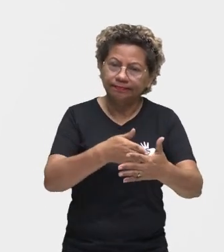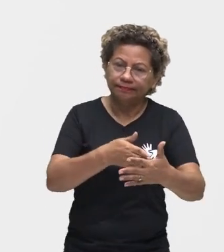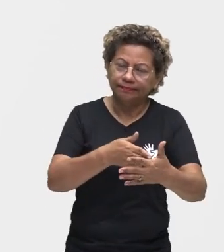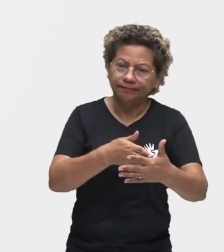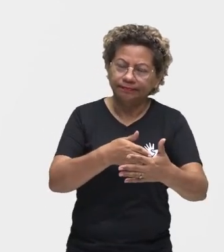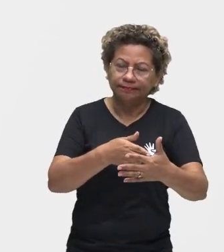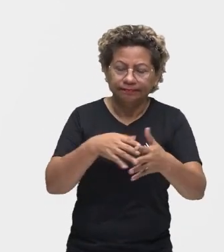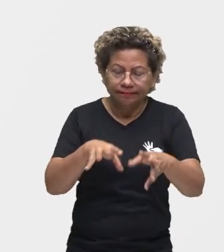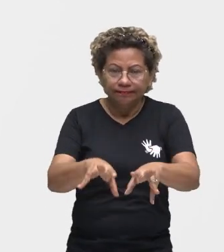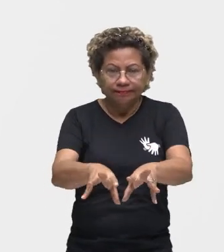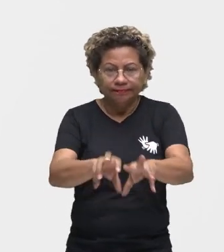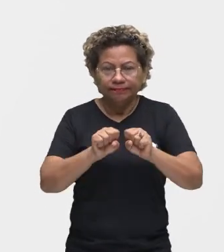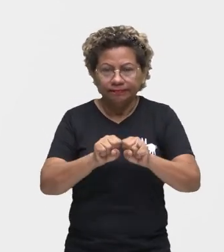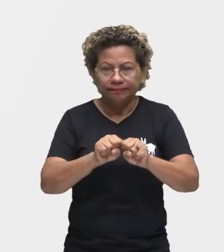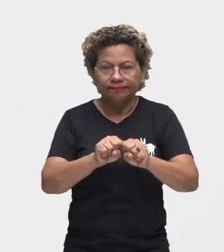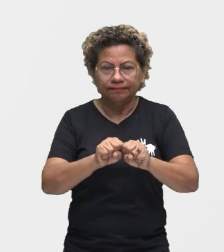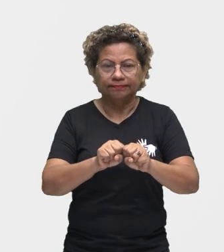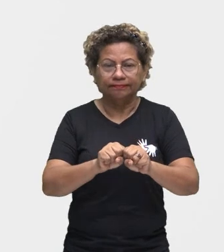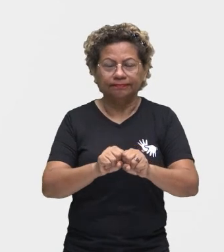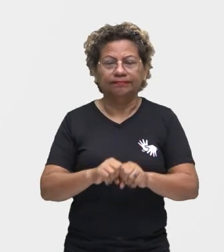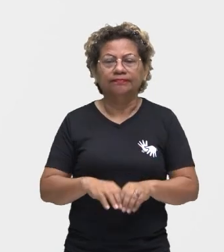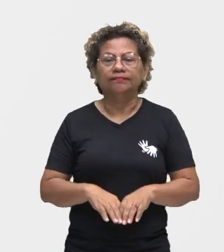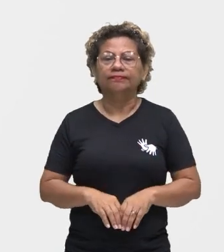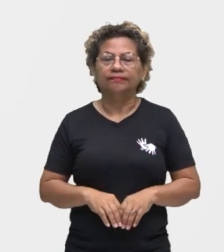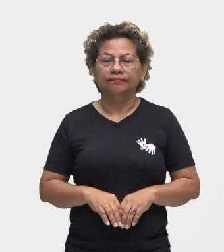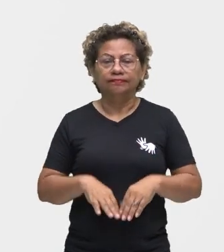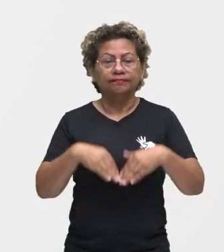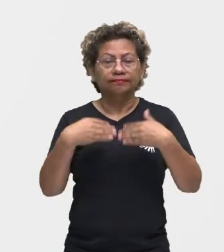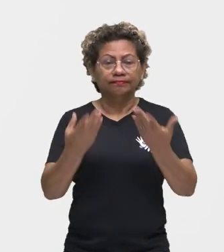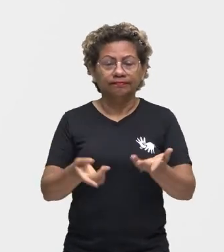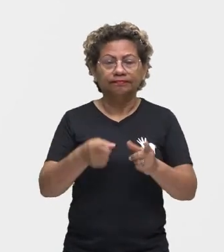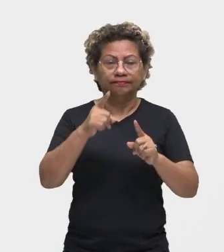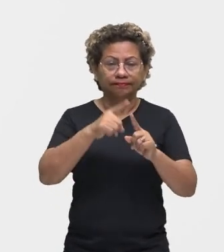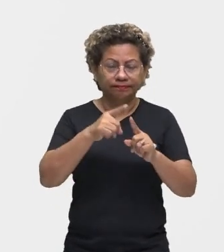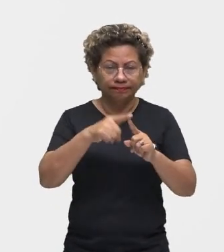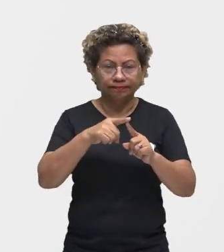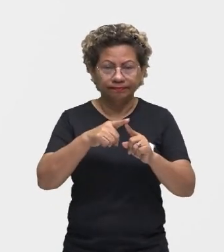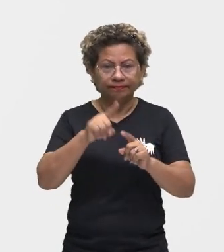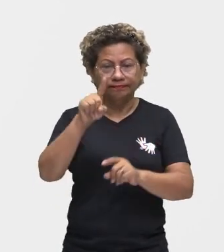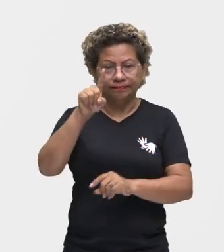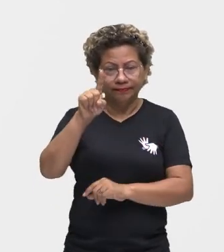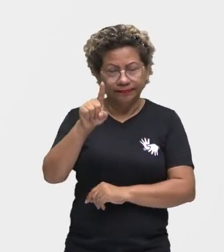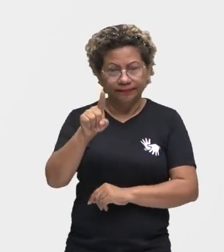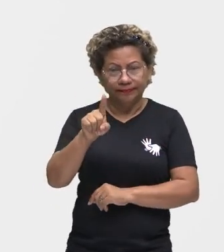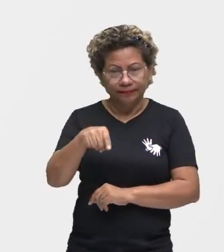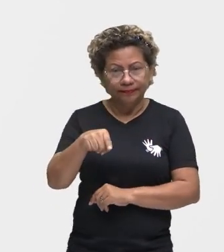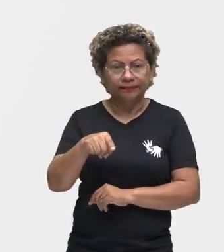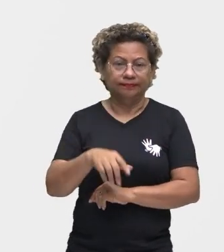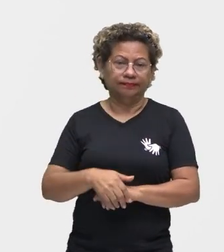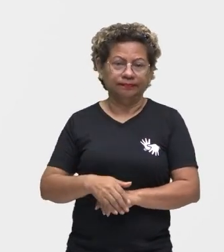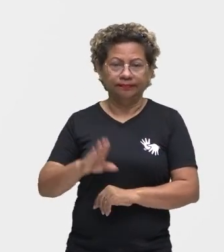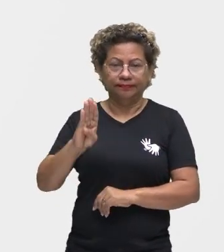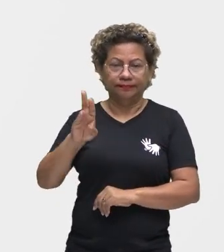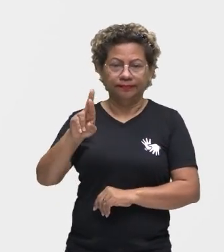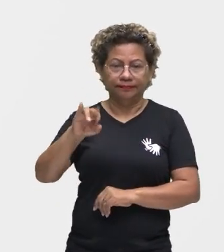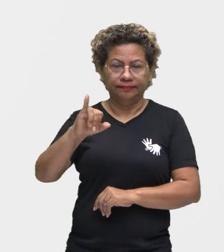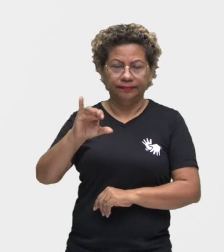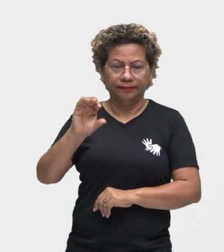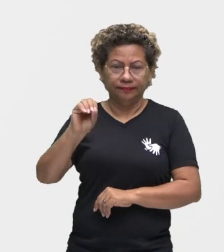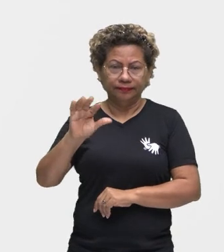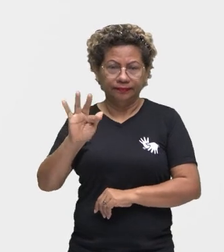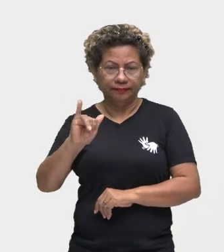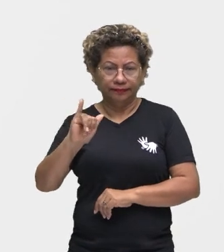de absorção. A qual estrutura das briófitas ela se refere? Alternativa